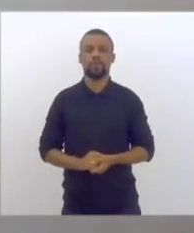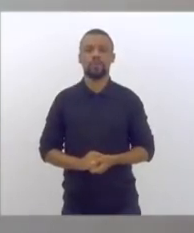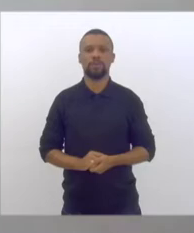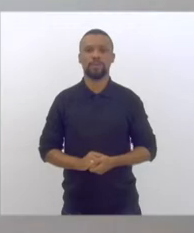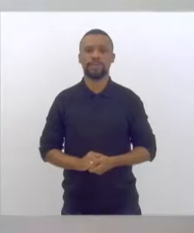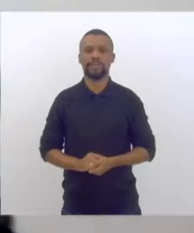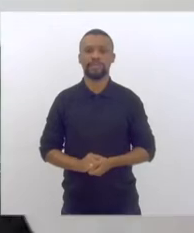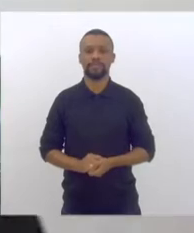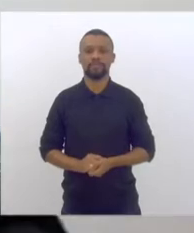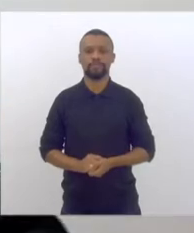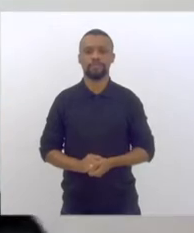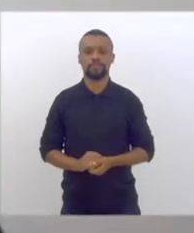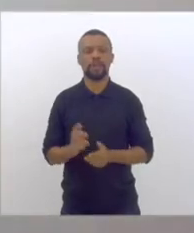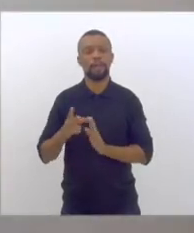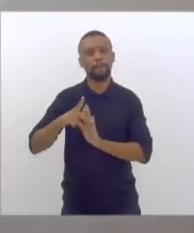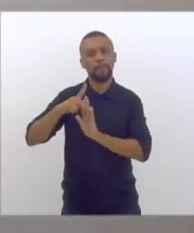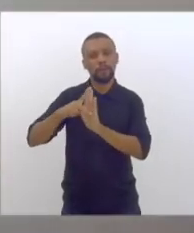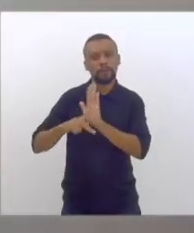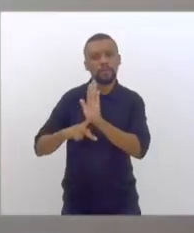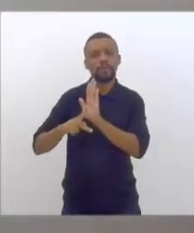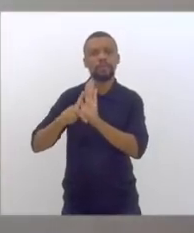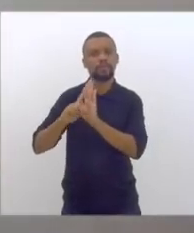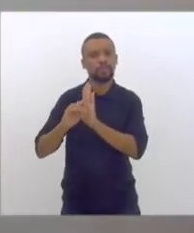em Barcelos adianto